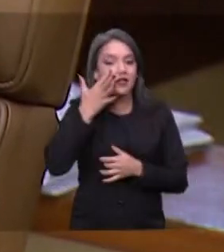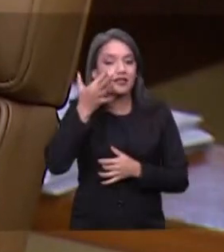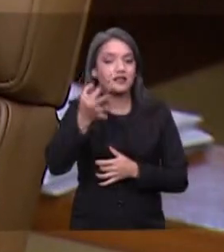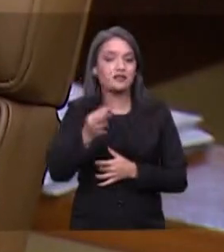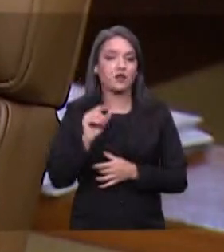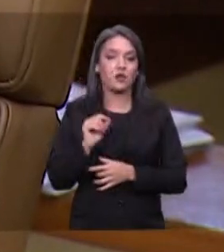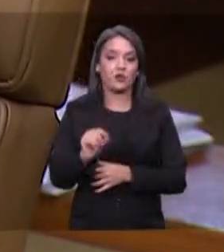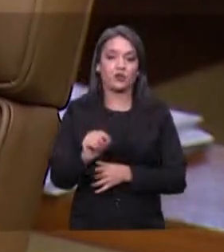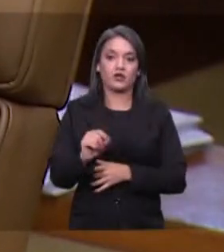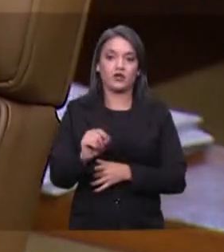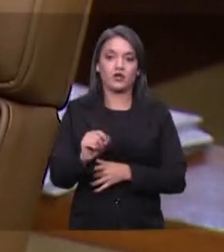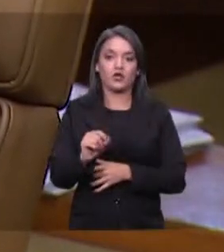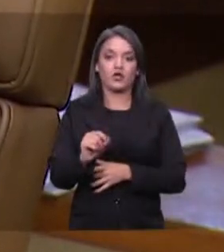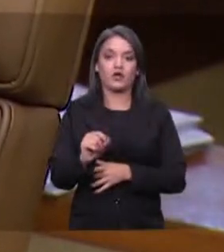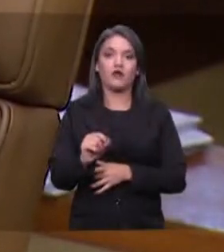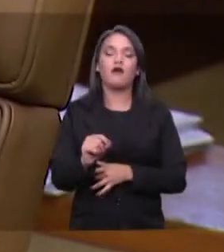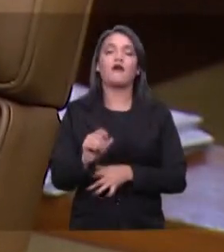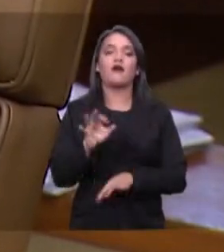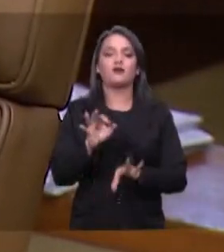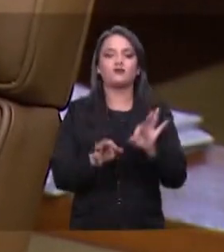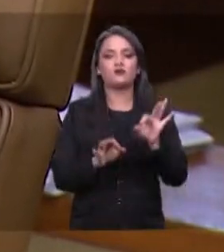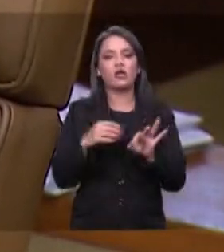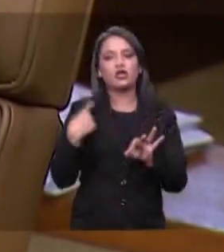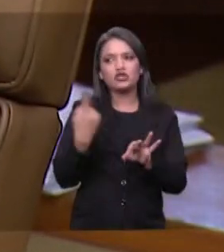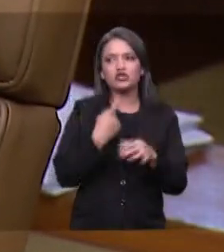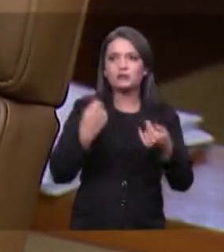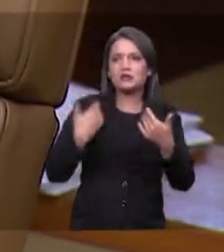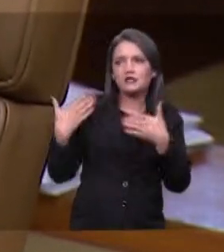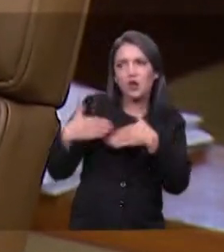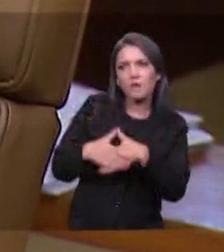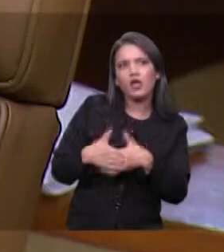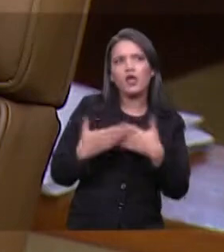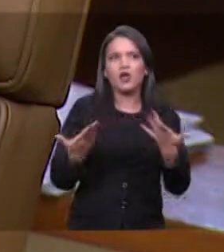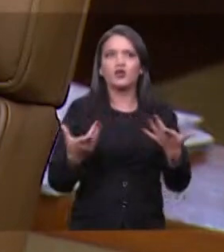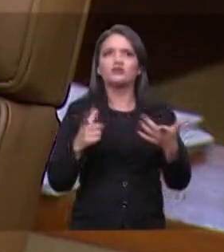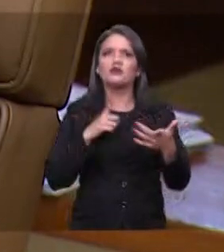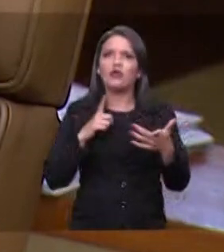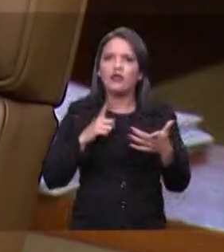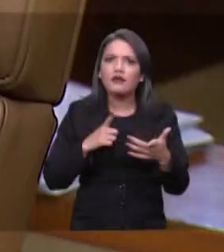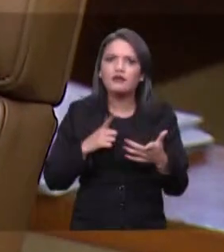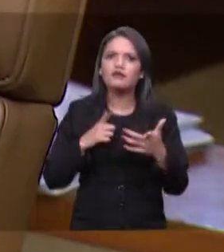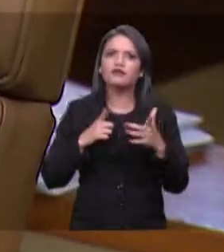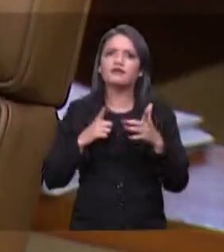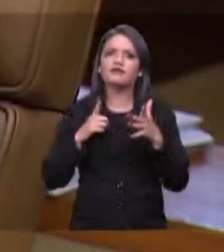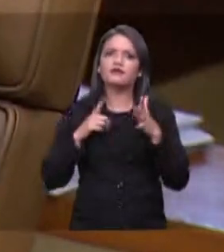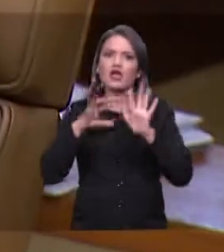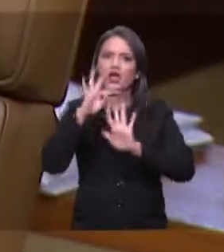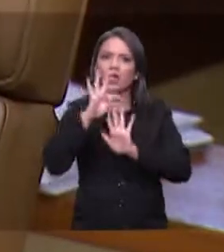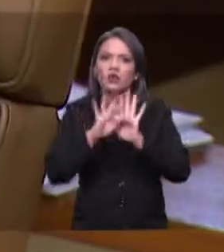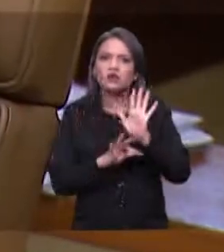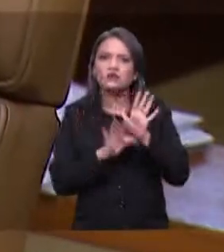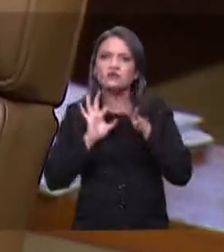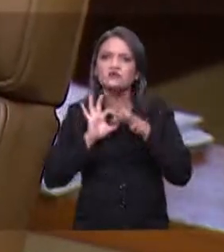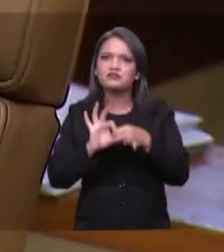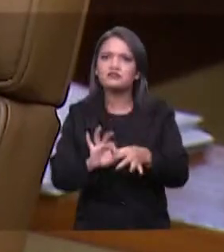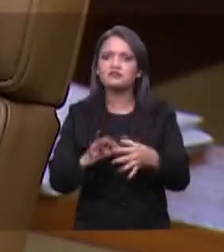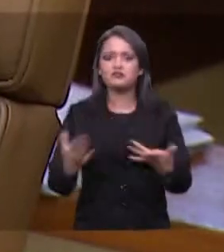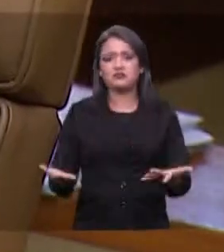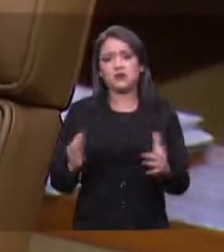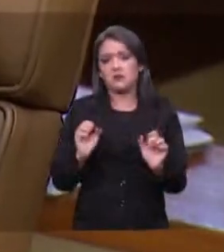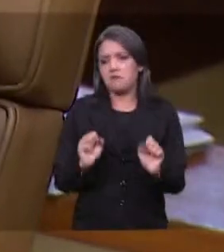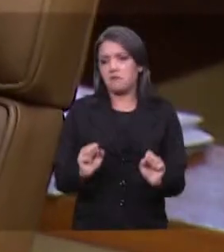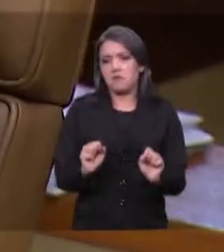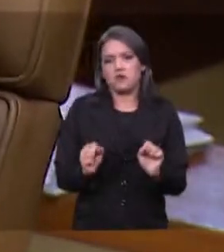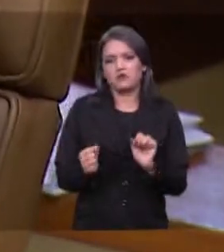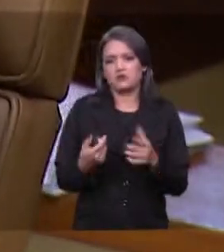humildade judicial e a coerência. Eu não tenho nenhum problema de sucumbir diante da tese do colegiado,